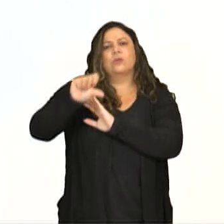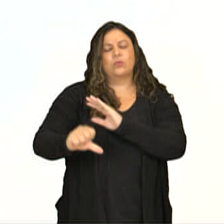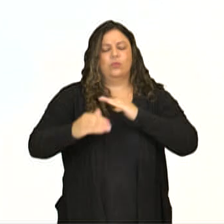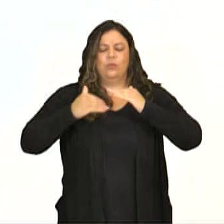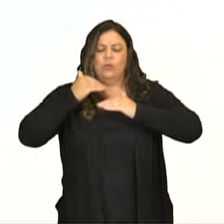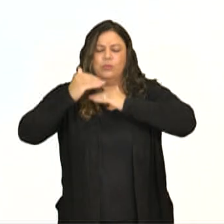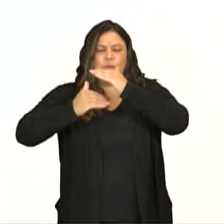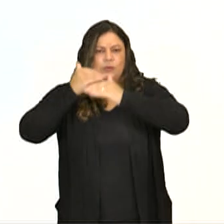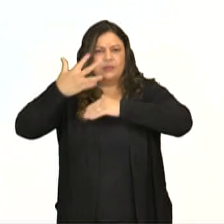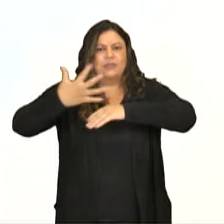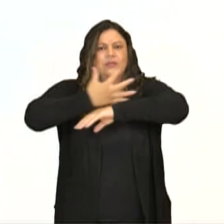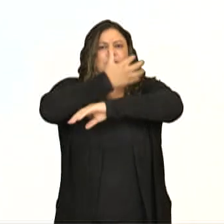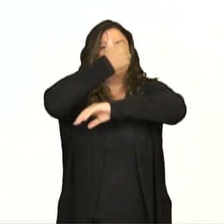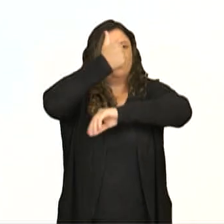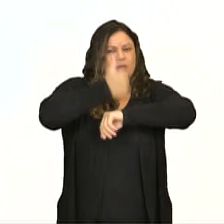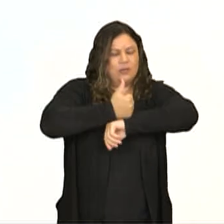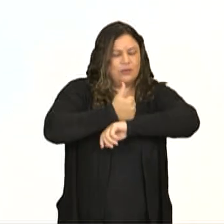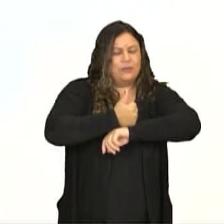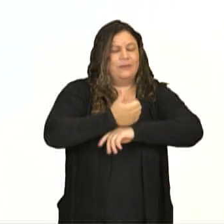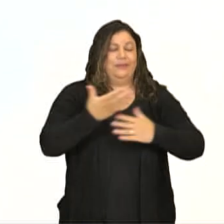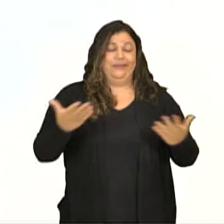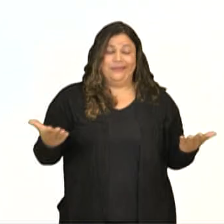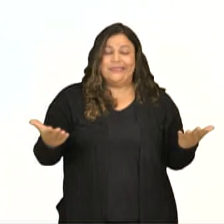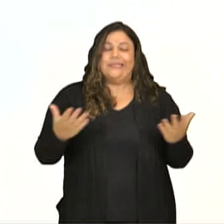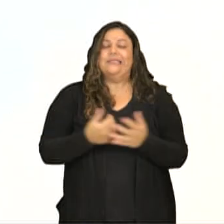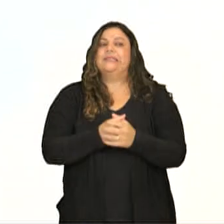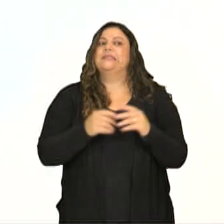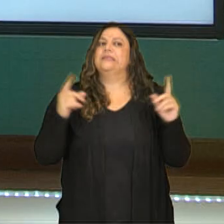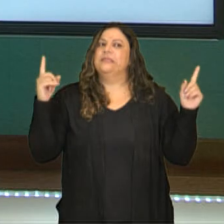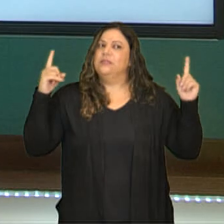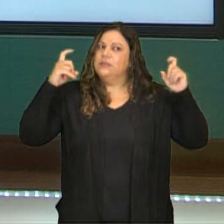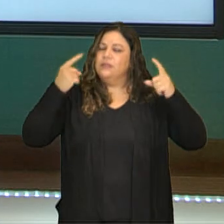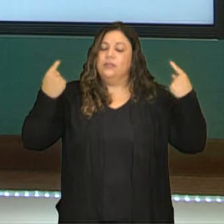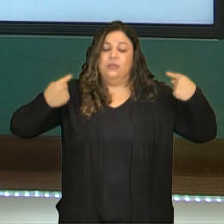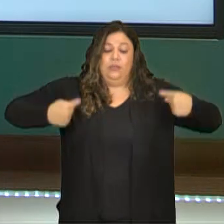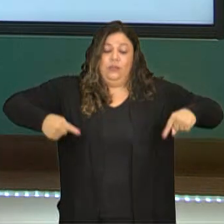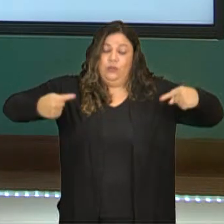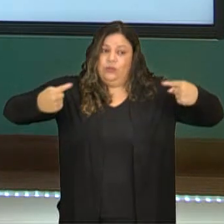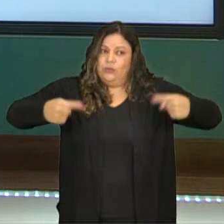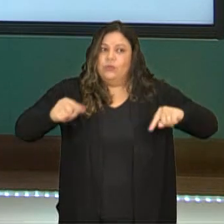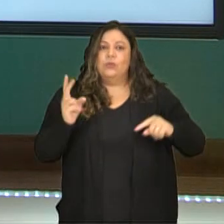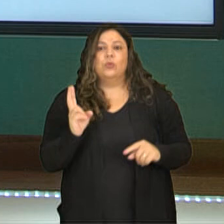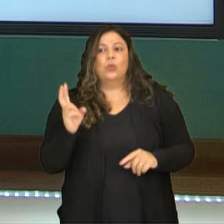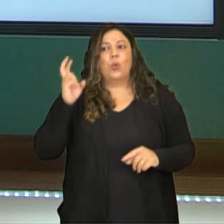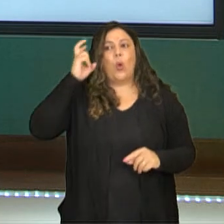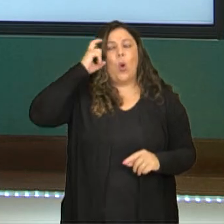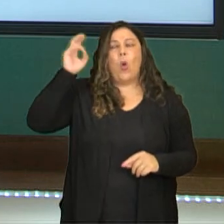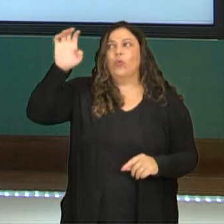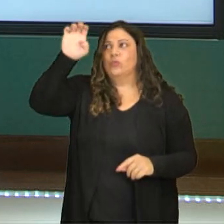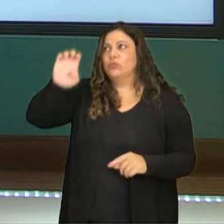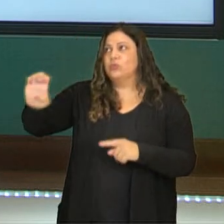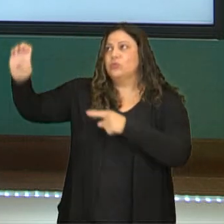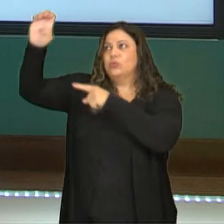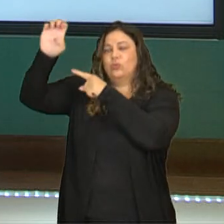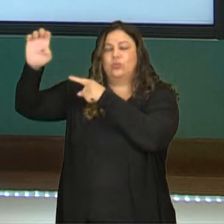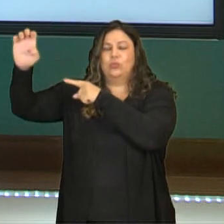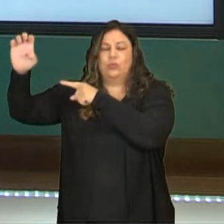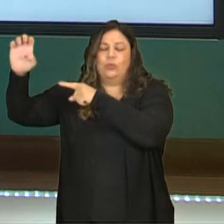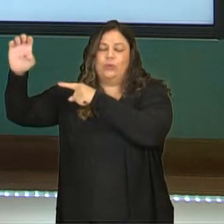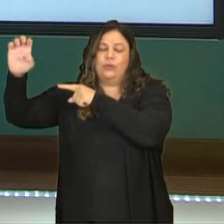de colonização foi um processo totalmente impositor, né, de uma cultura eurocêntrica, de um eurocentrismo,